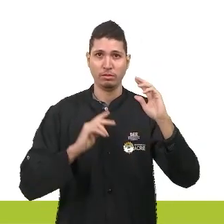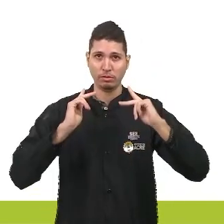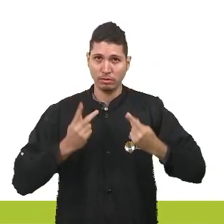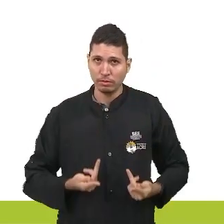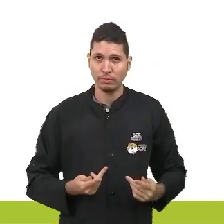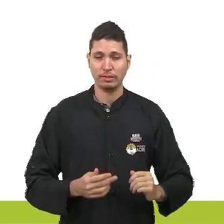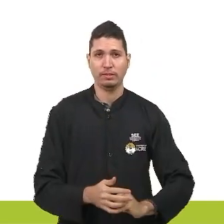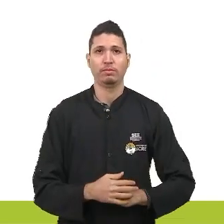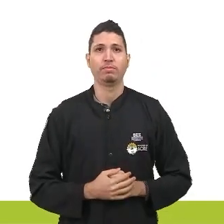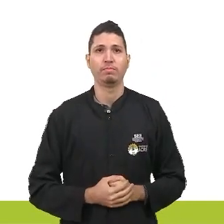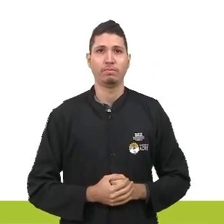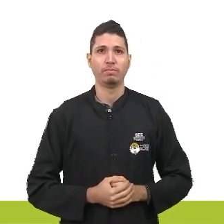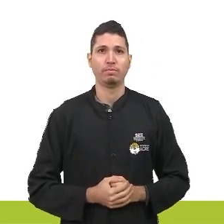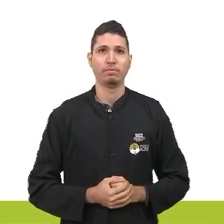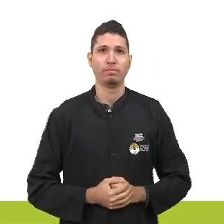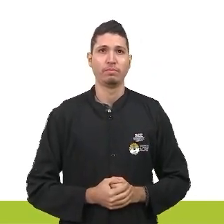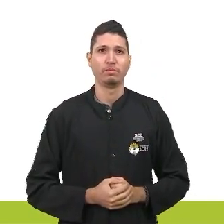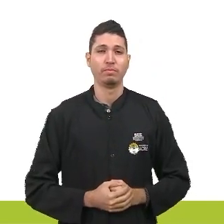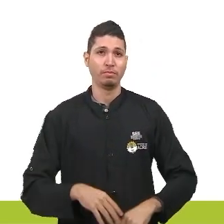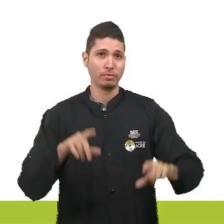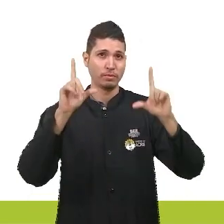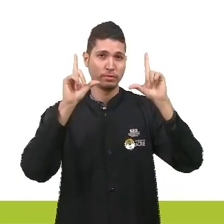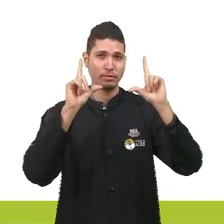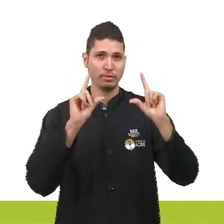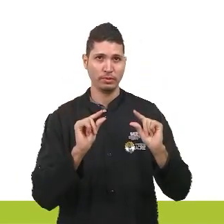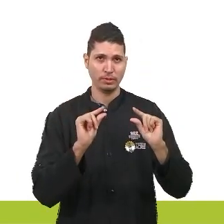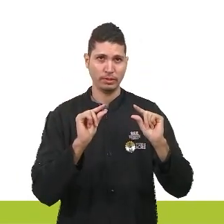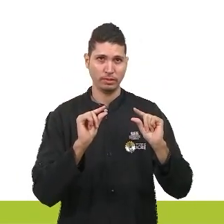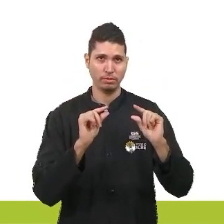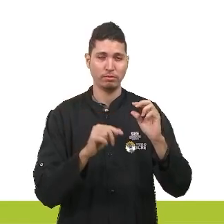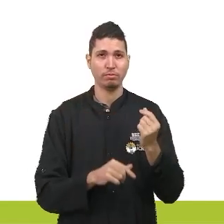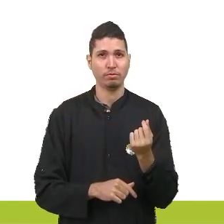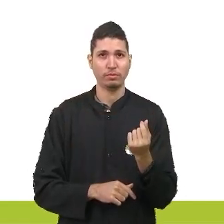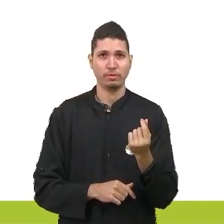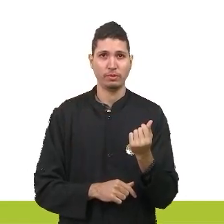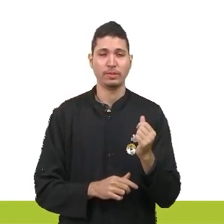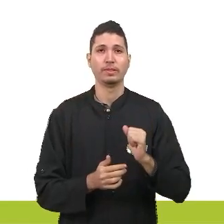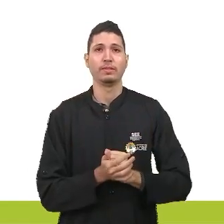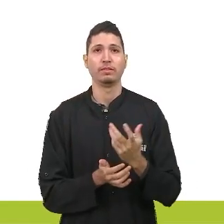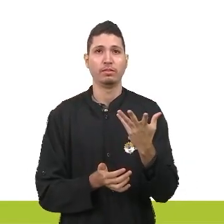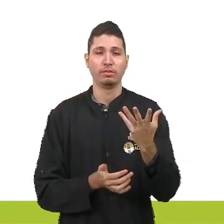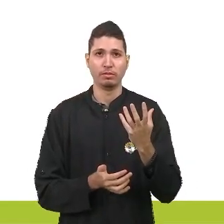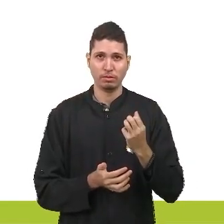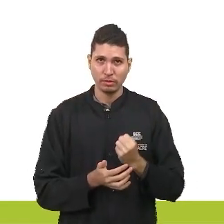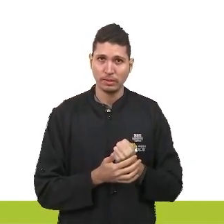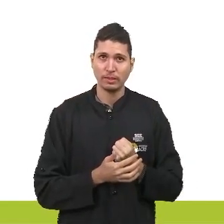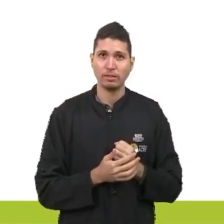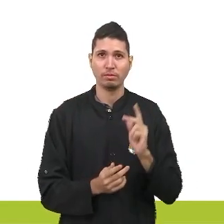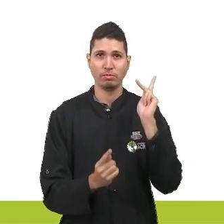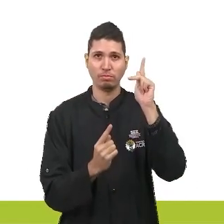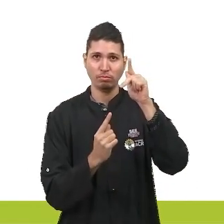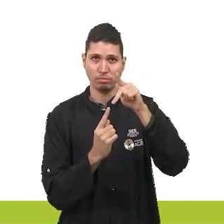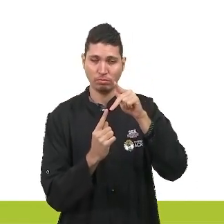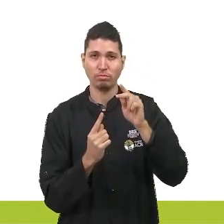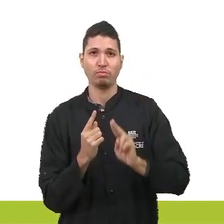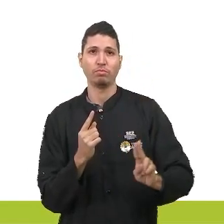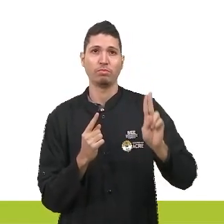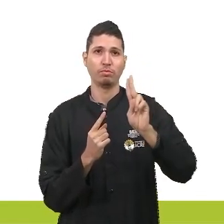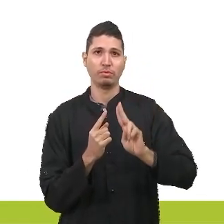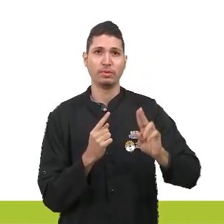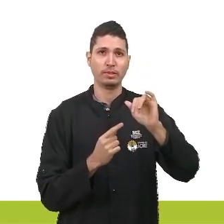o seguinte: a redução do valor da aposentadoria se deve ao fato previdenciário, mecanismo utilizado